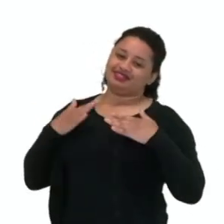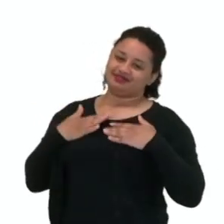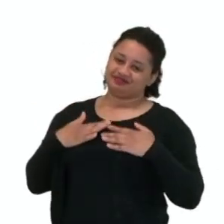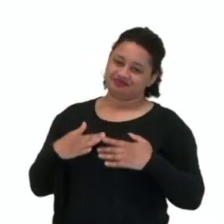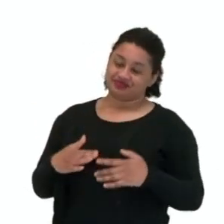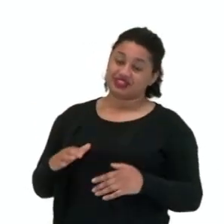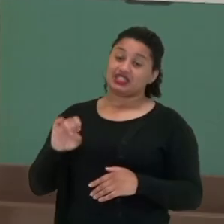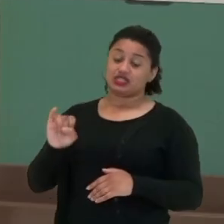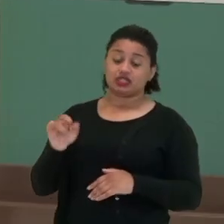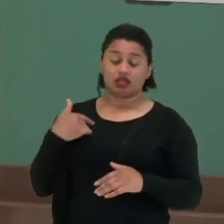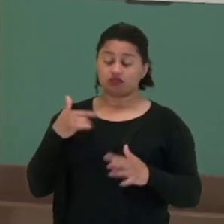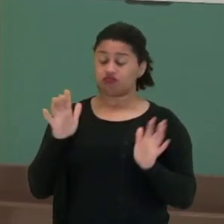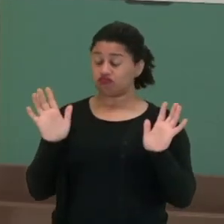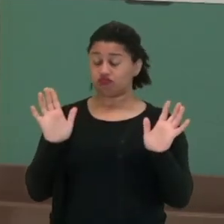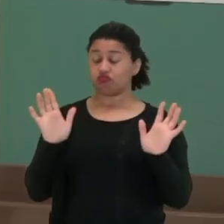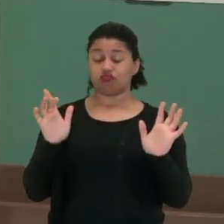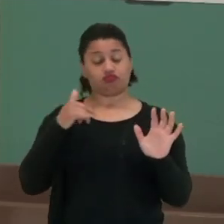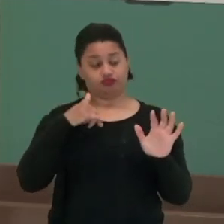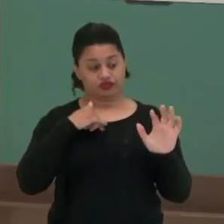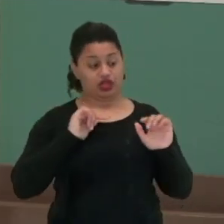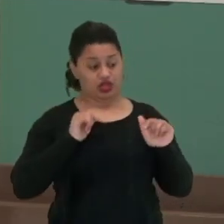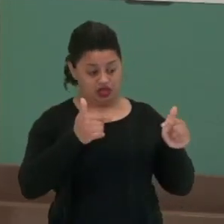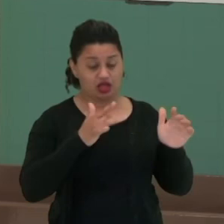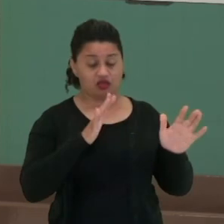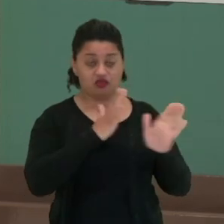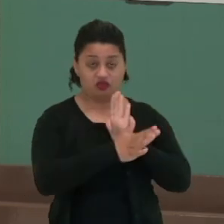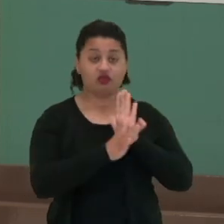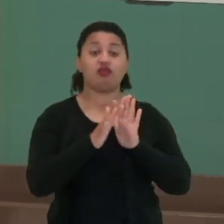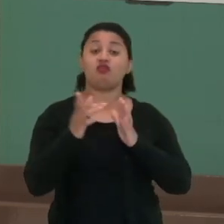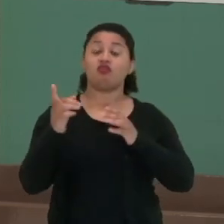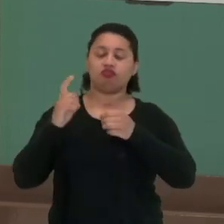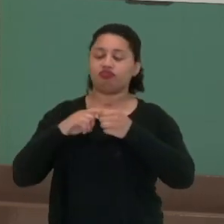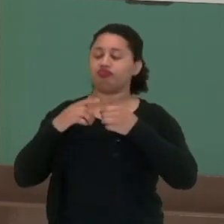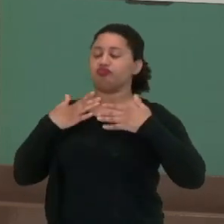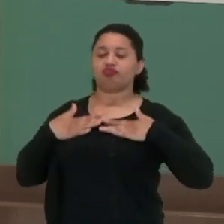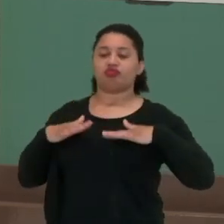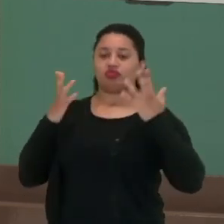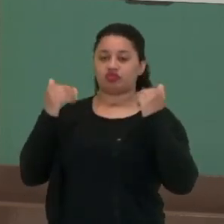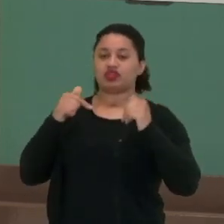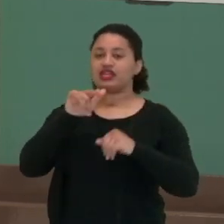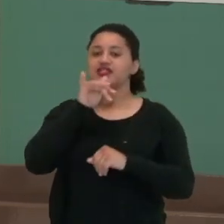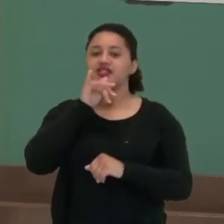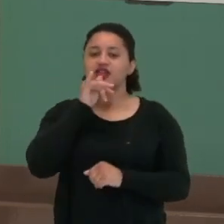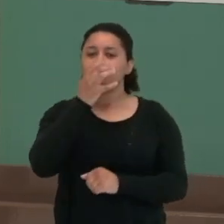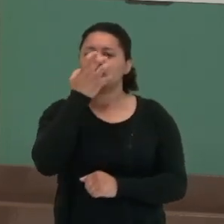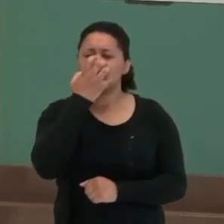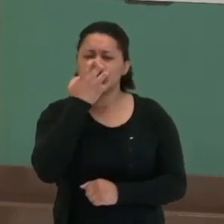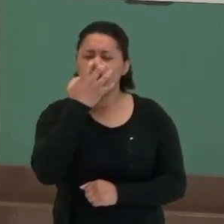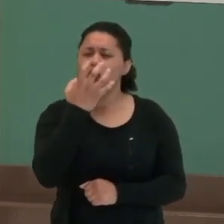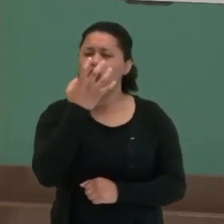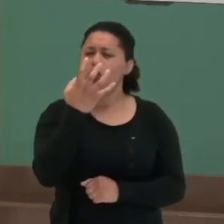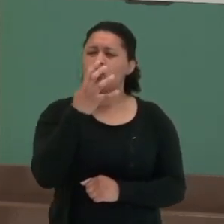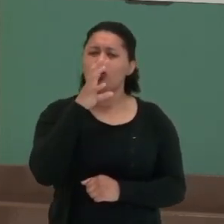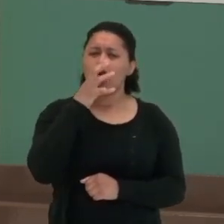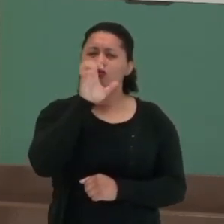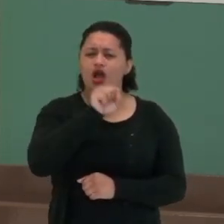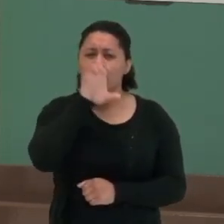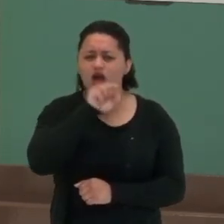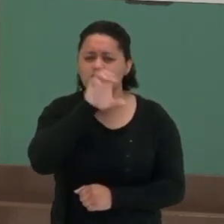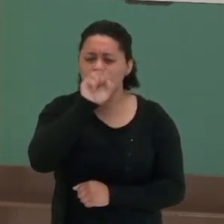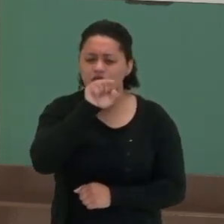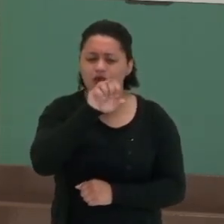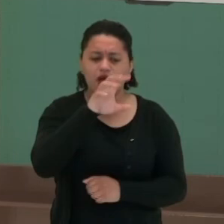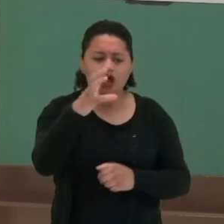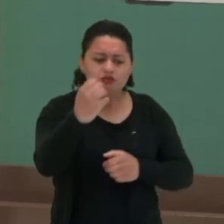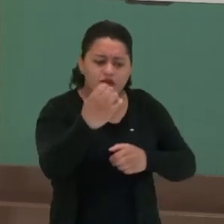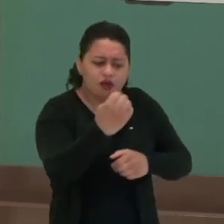condição normal retorna. Por exemplo, aquele cachorro era brabo, estava latindo e veio correndo perto